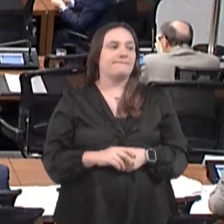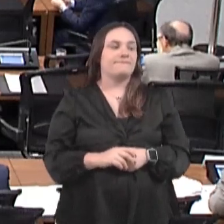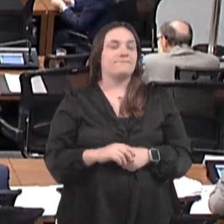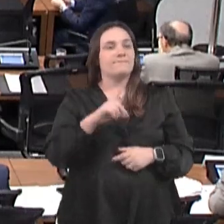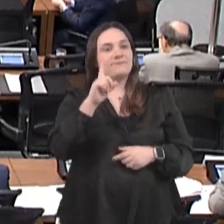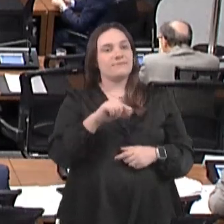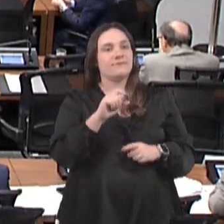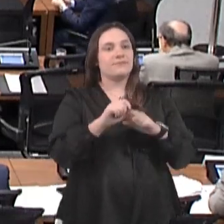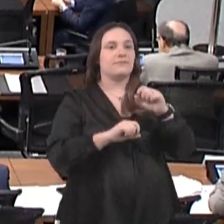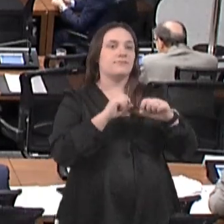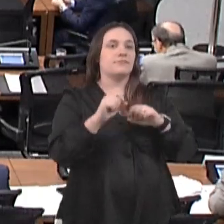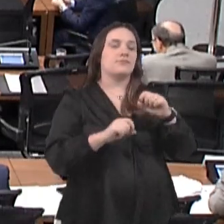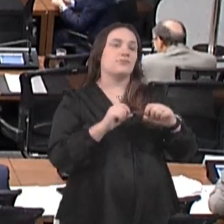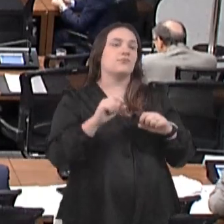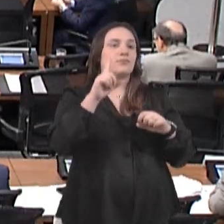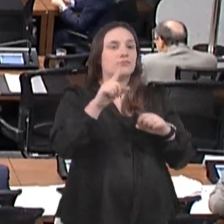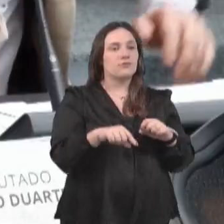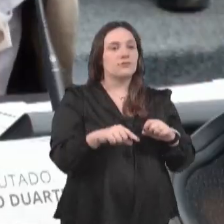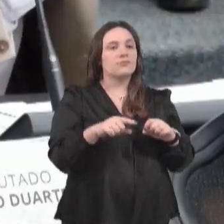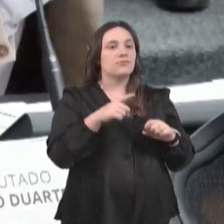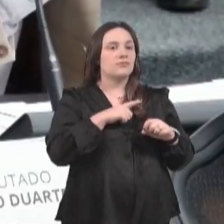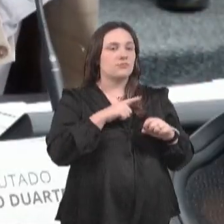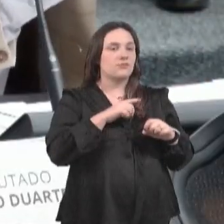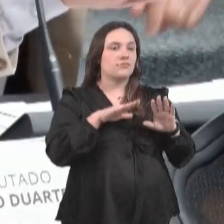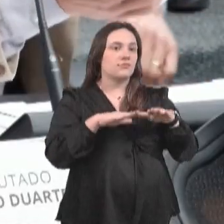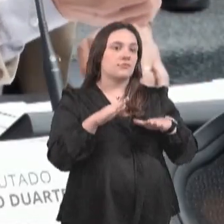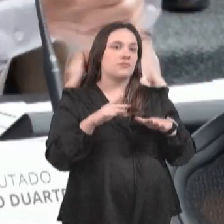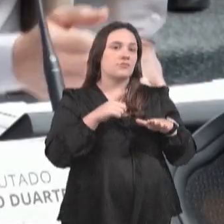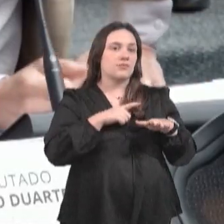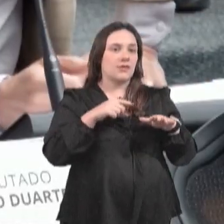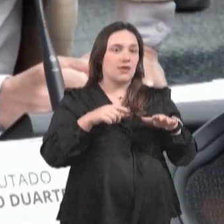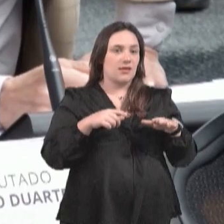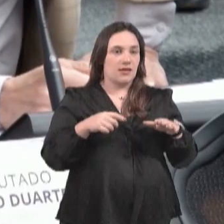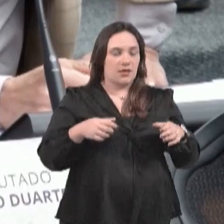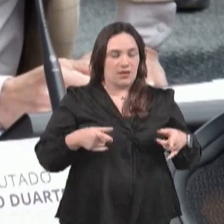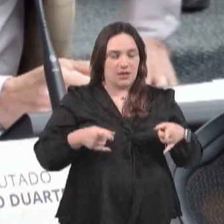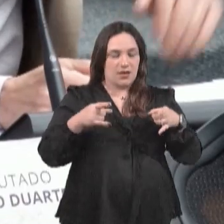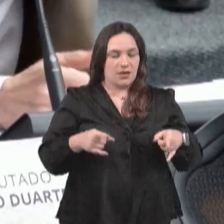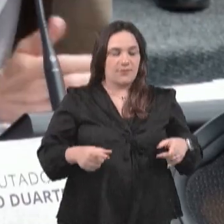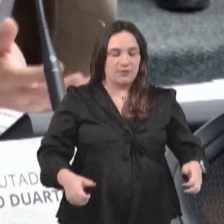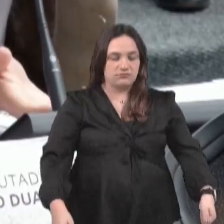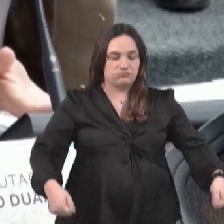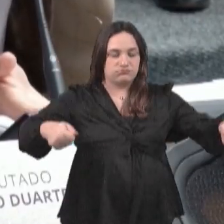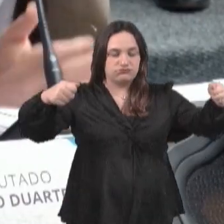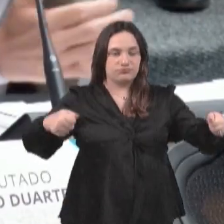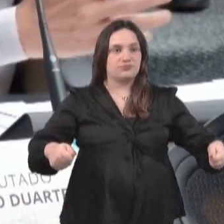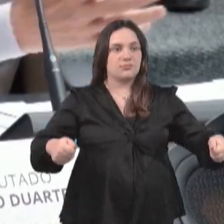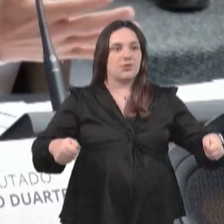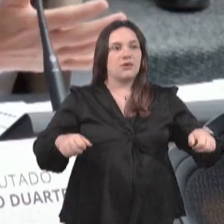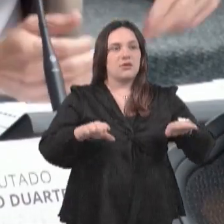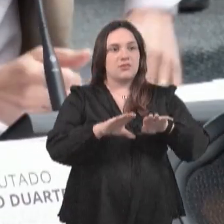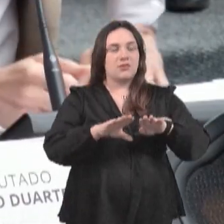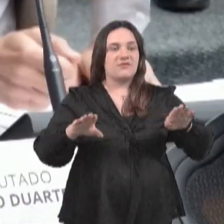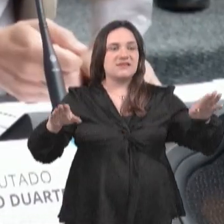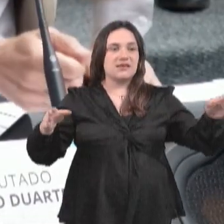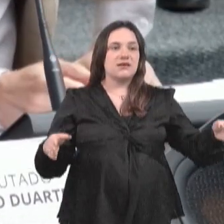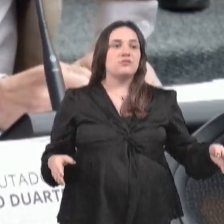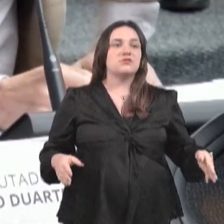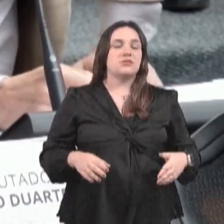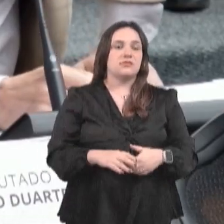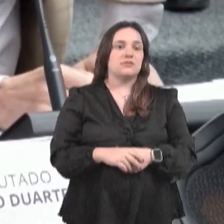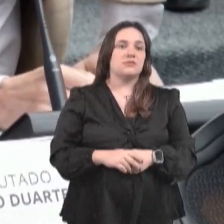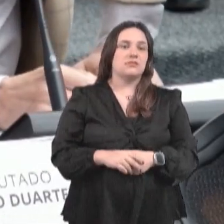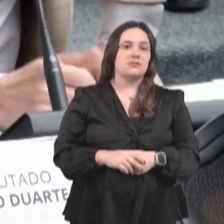cidade do interior. Então, chega com uma maca e, às vezes, a pessoa tem que descer com a maca em pé, porque o elevador não